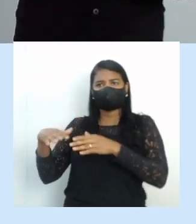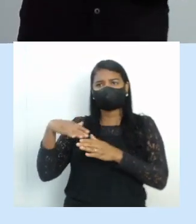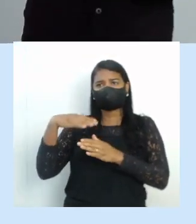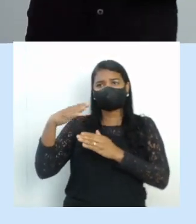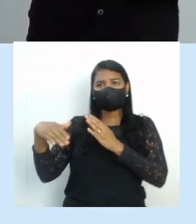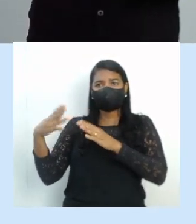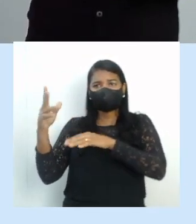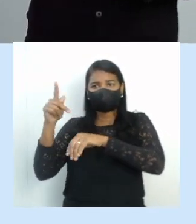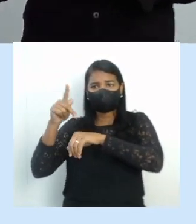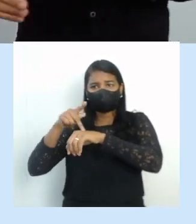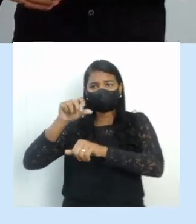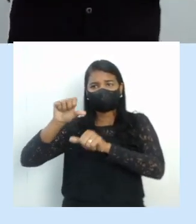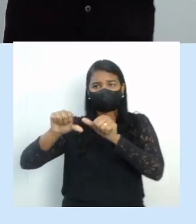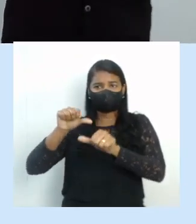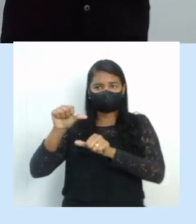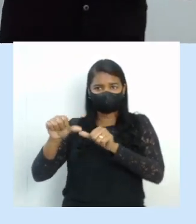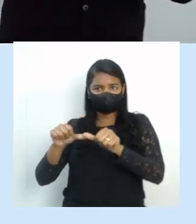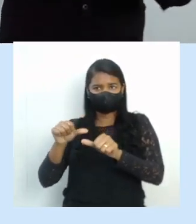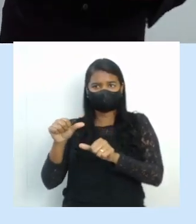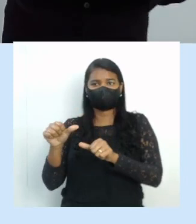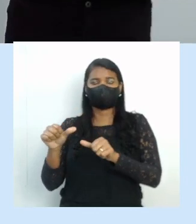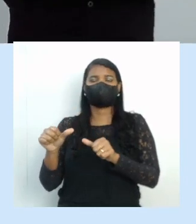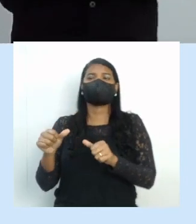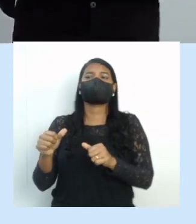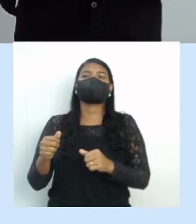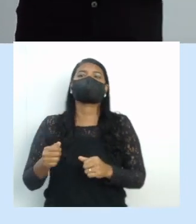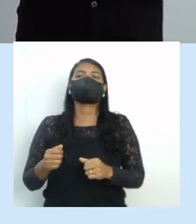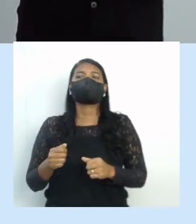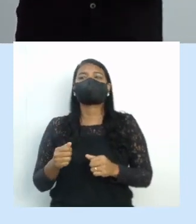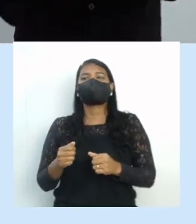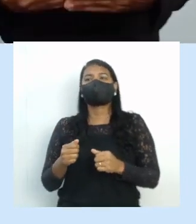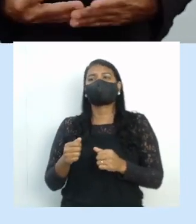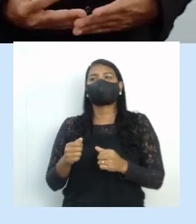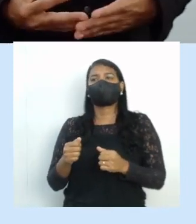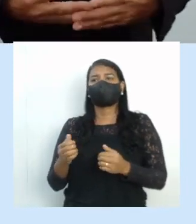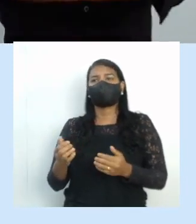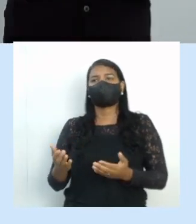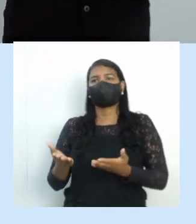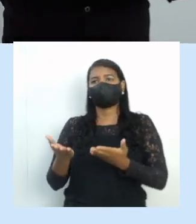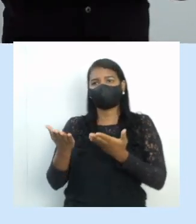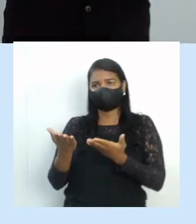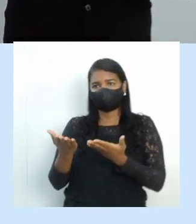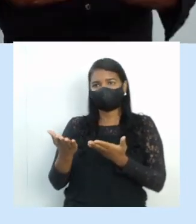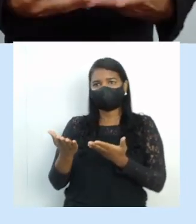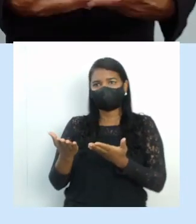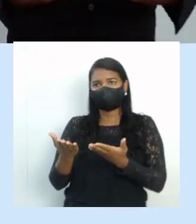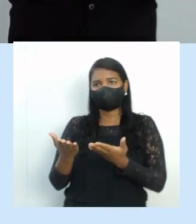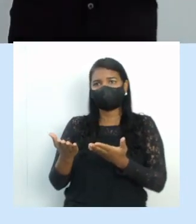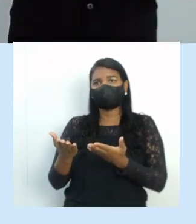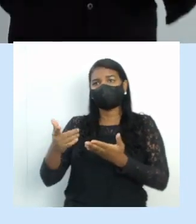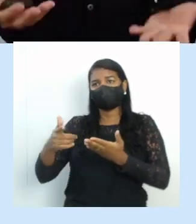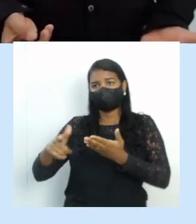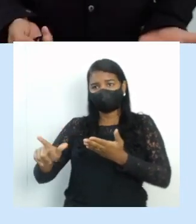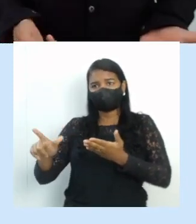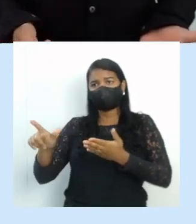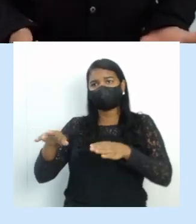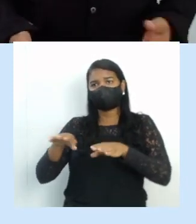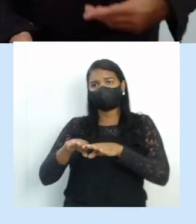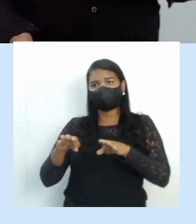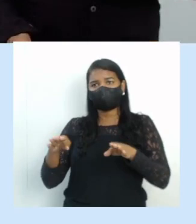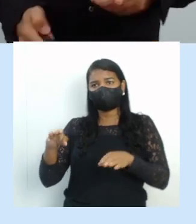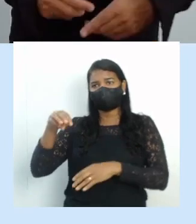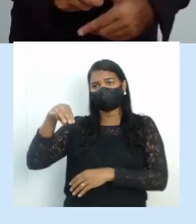da transformação das rochas que são pré-existentes, que formou as rochas